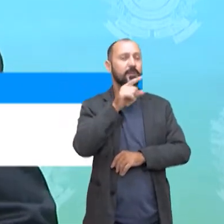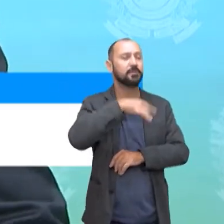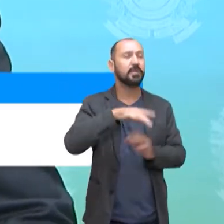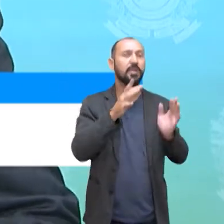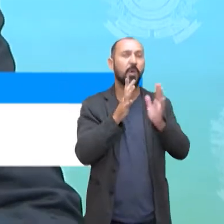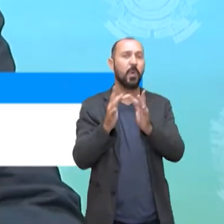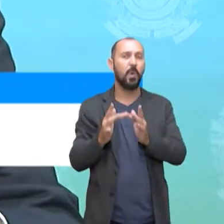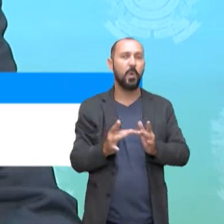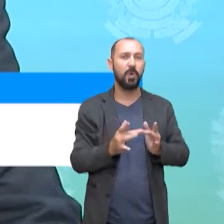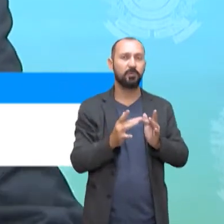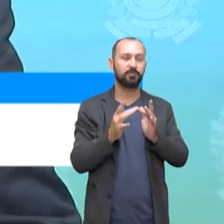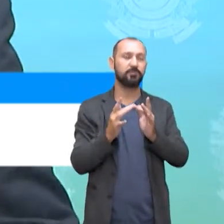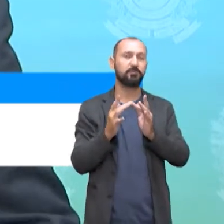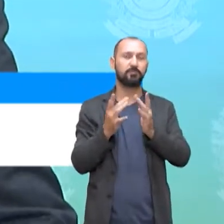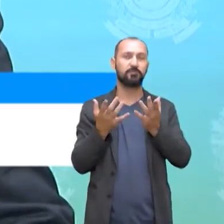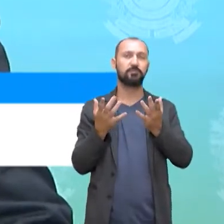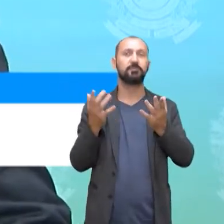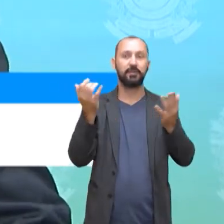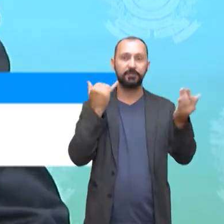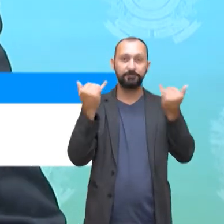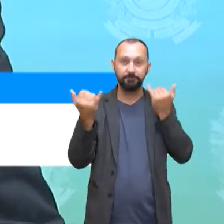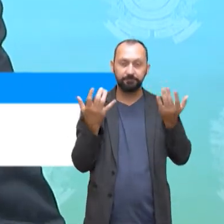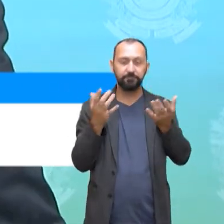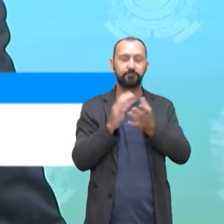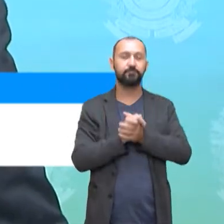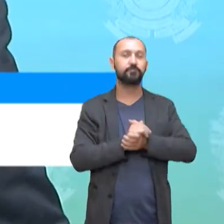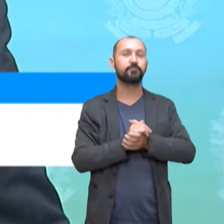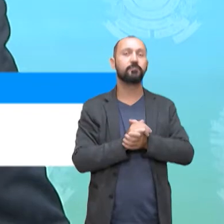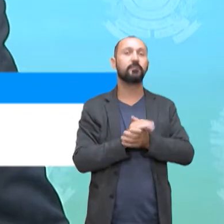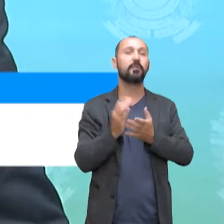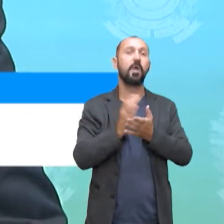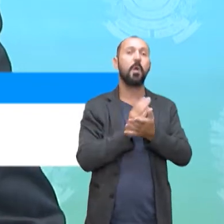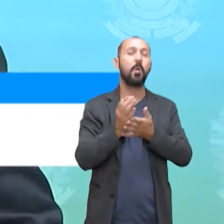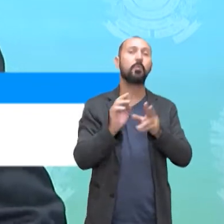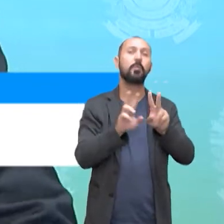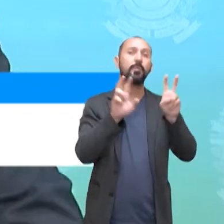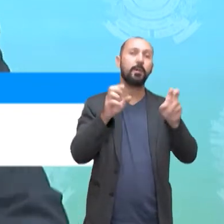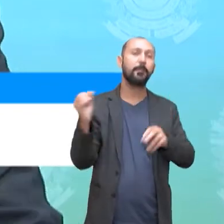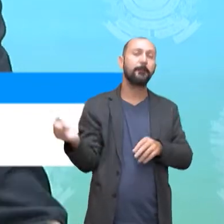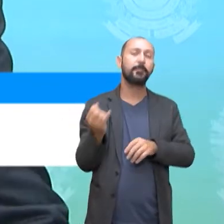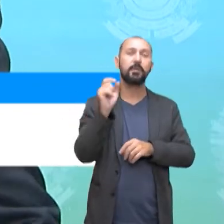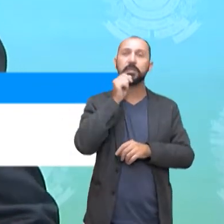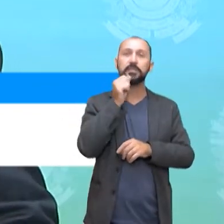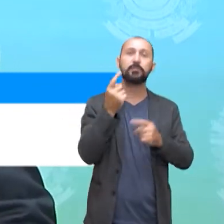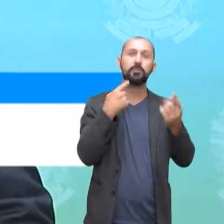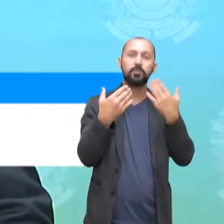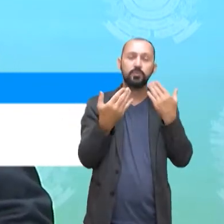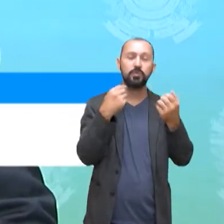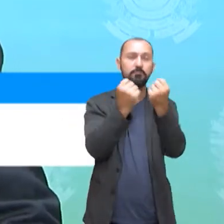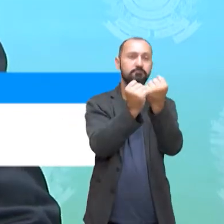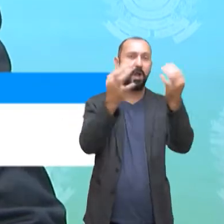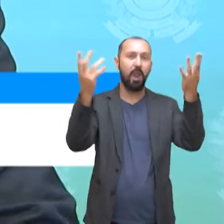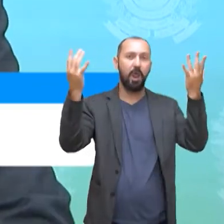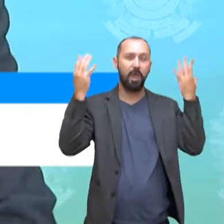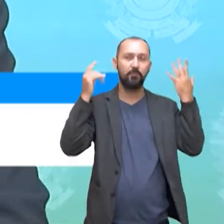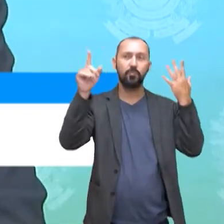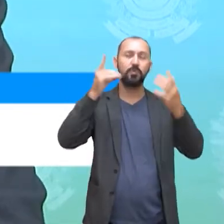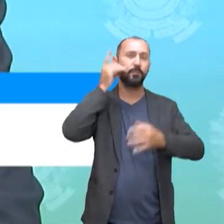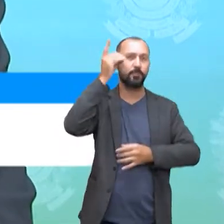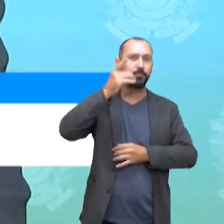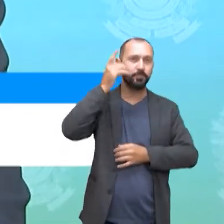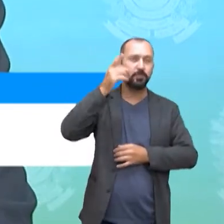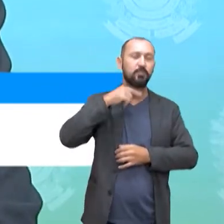para fazer essa troca de informações, de algumas temáticas importantes. Vamos discutir meio ambiente. Os deputados que